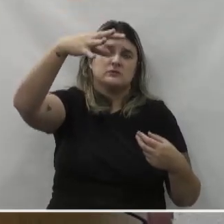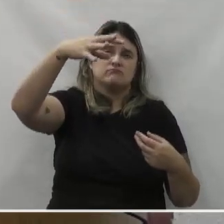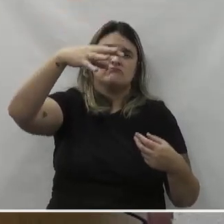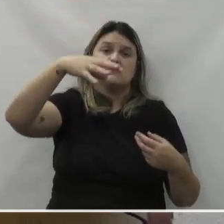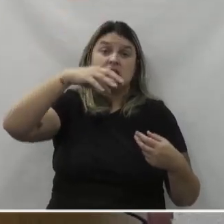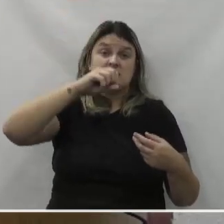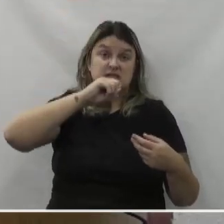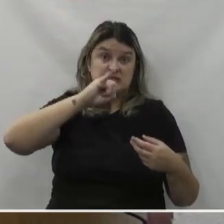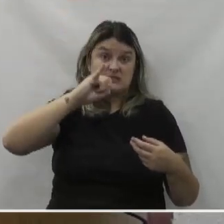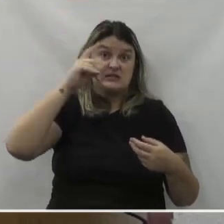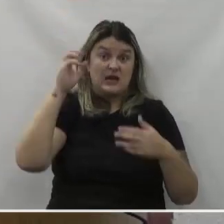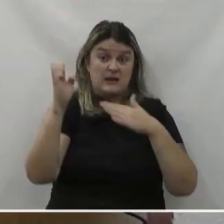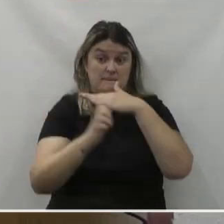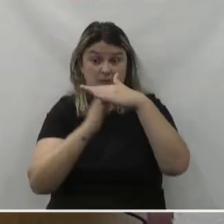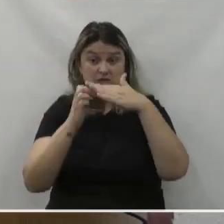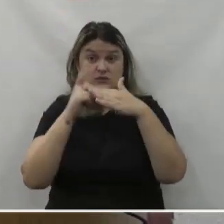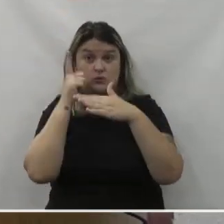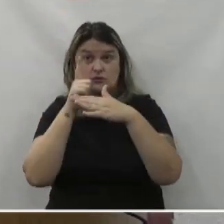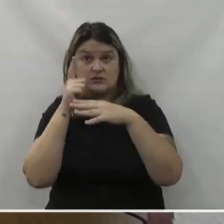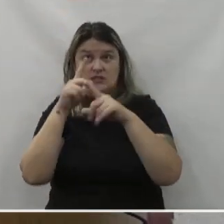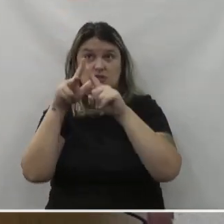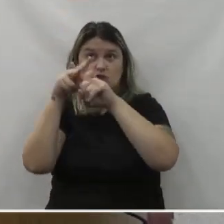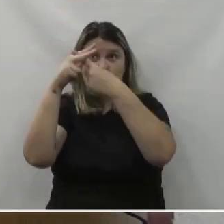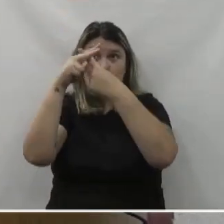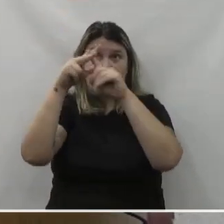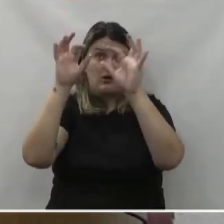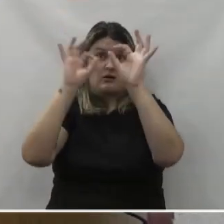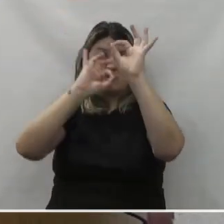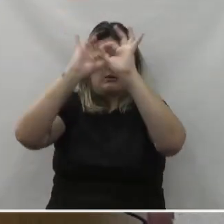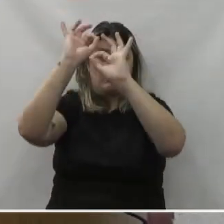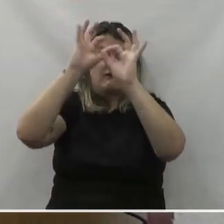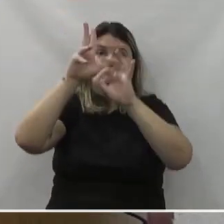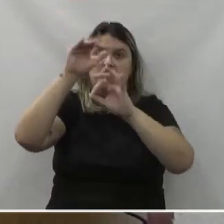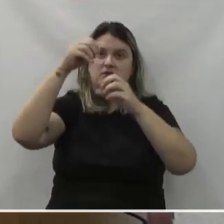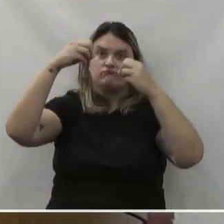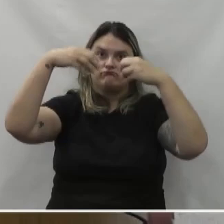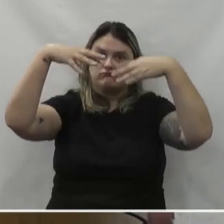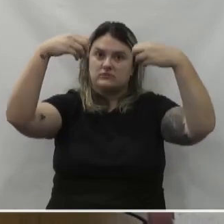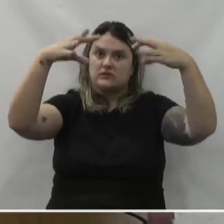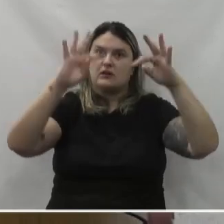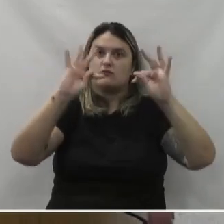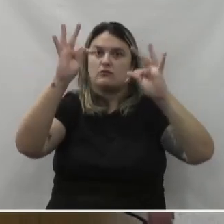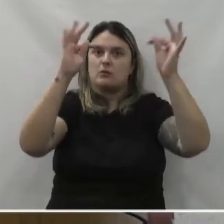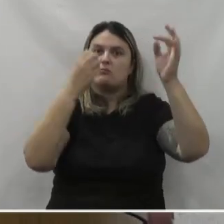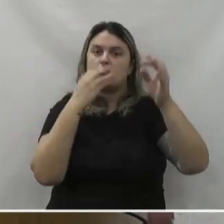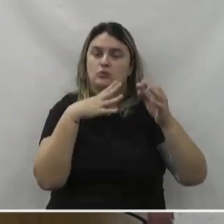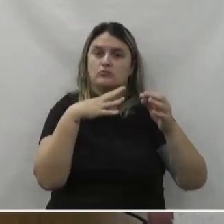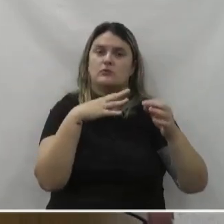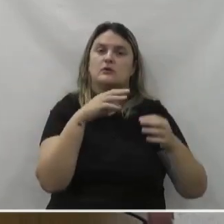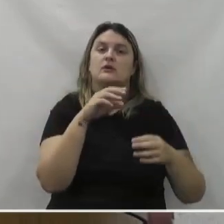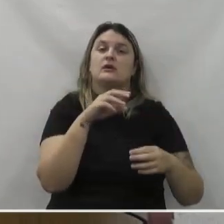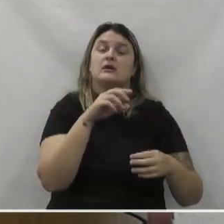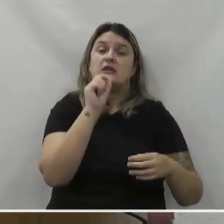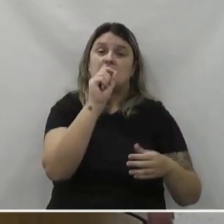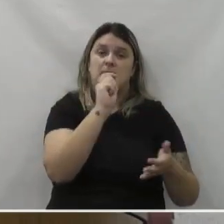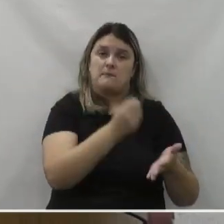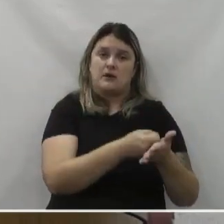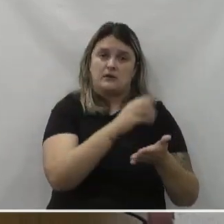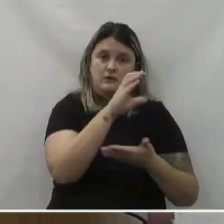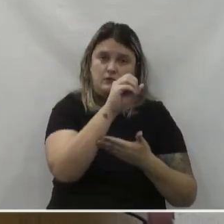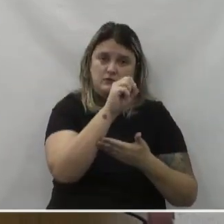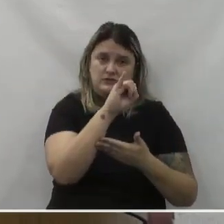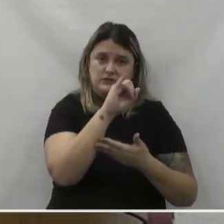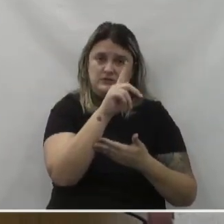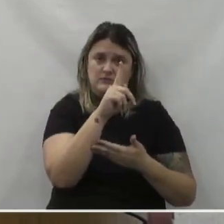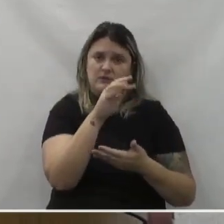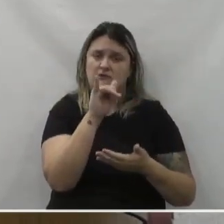geração. Né? Então não tem que se preocupar, o que ele vai contribuir é a mesma coisa, só que a gente vai ter uma iluminação que vai